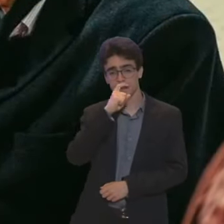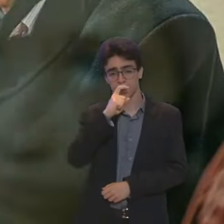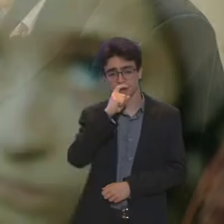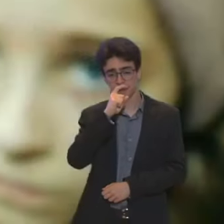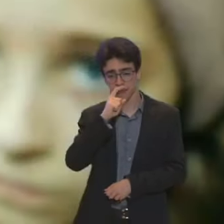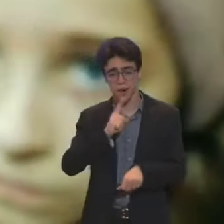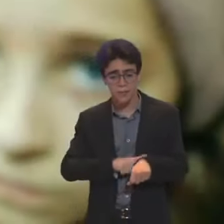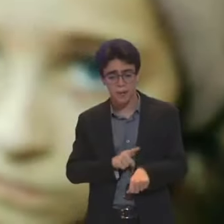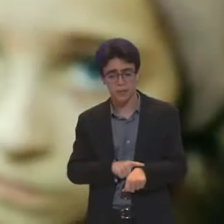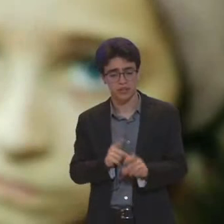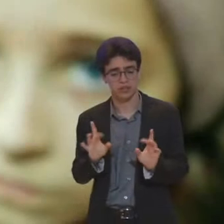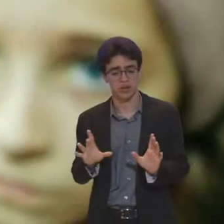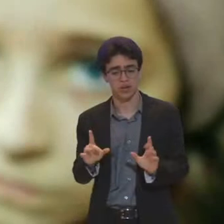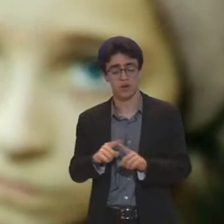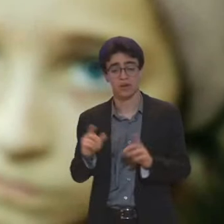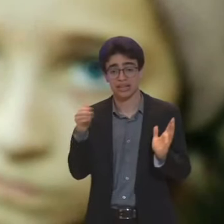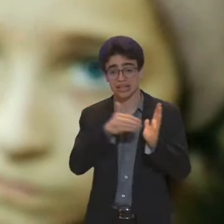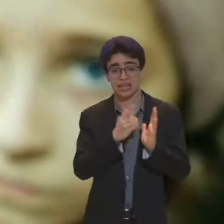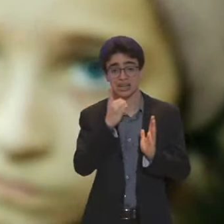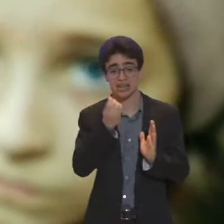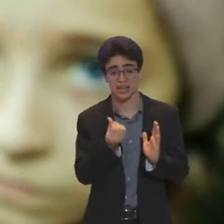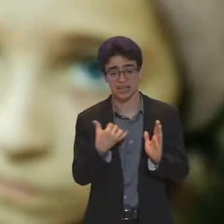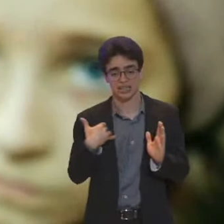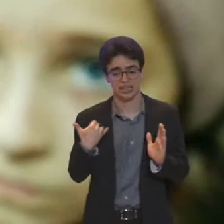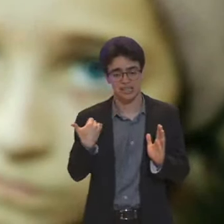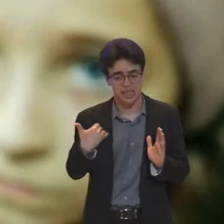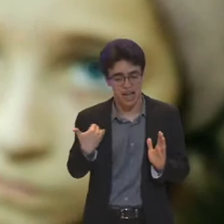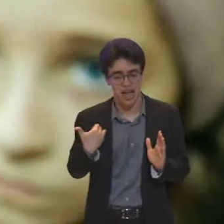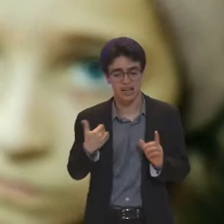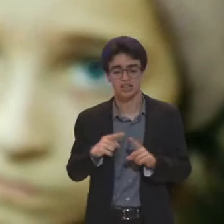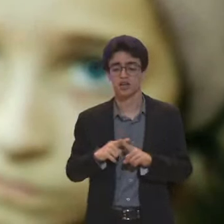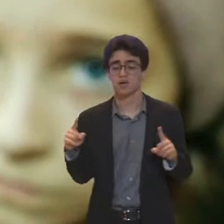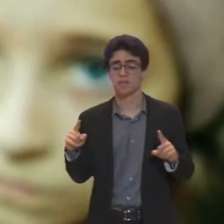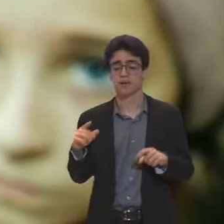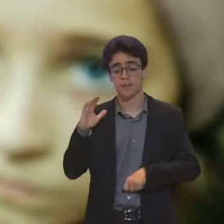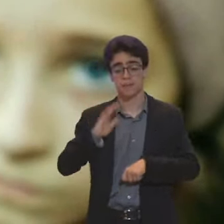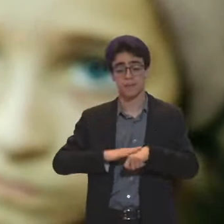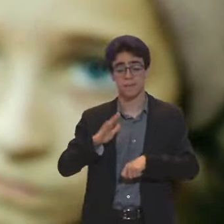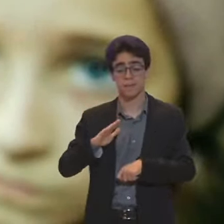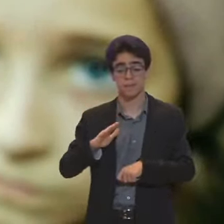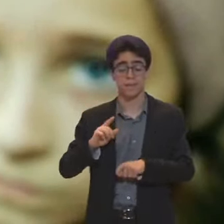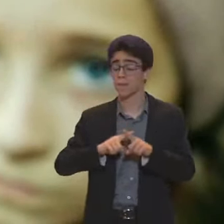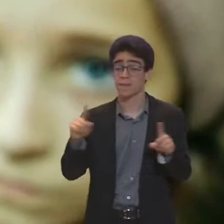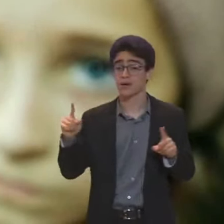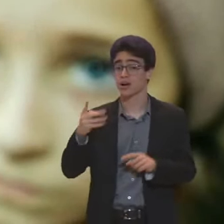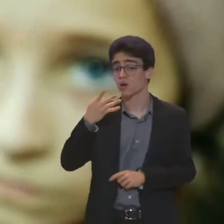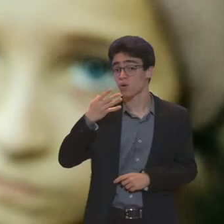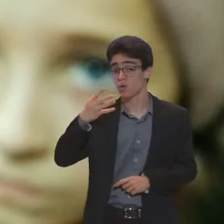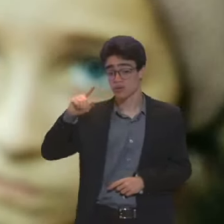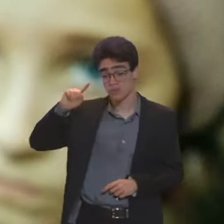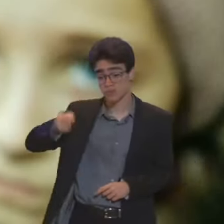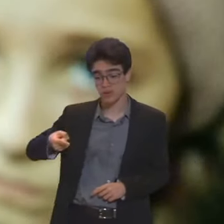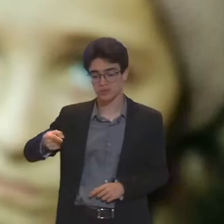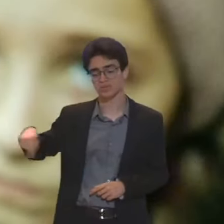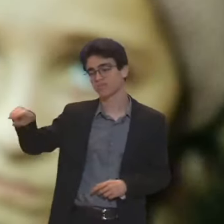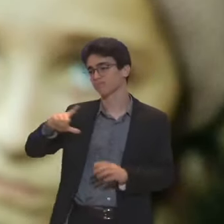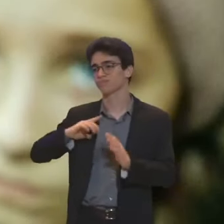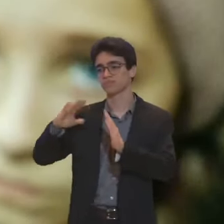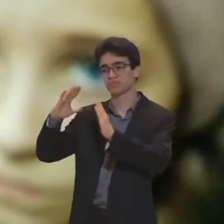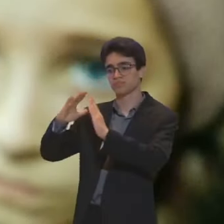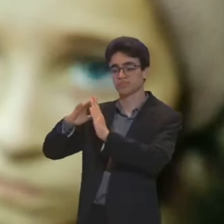foster parents, até os 16 anos de idade. Mas 4 mil não. 4 mil vivem em orfanatos,